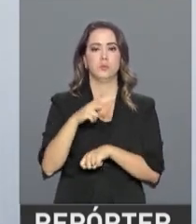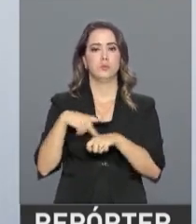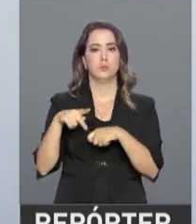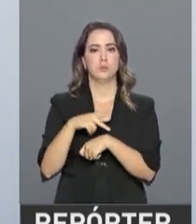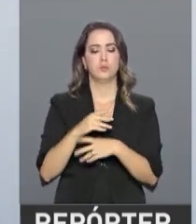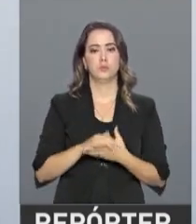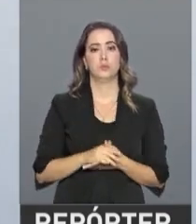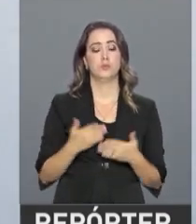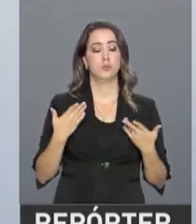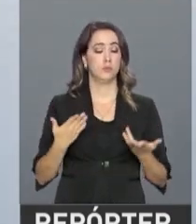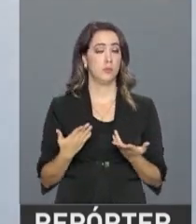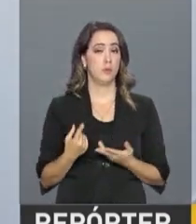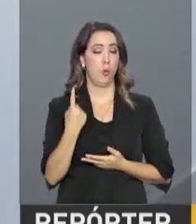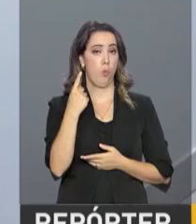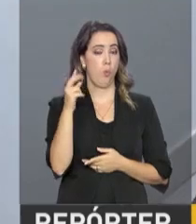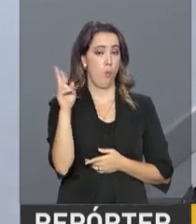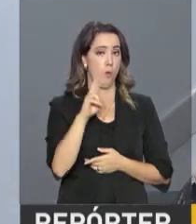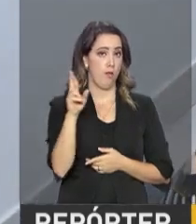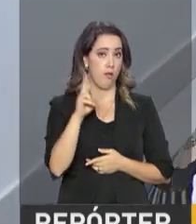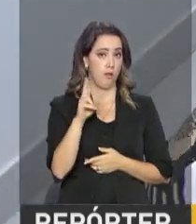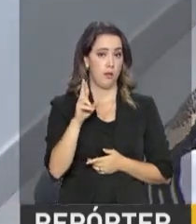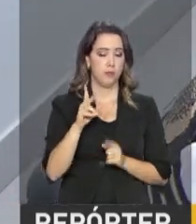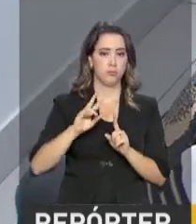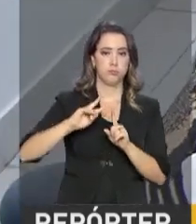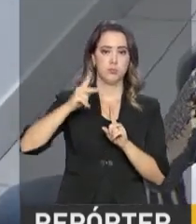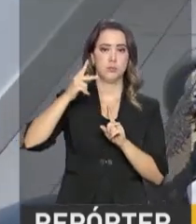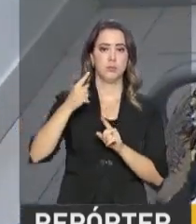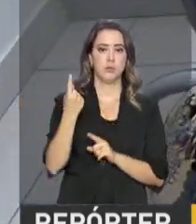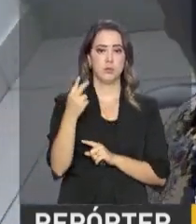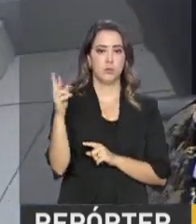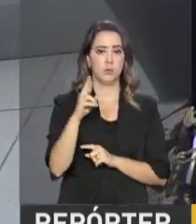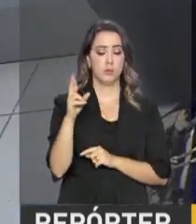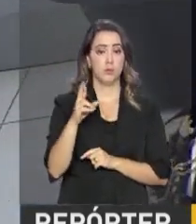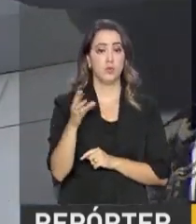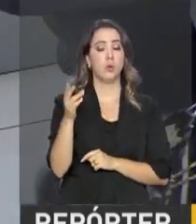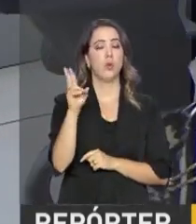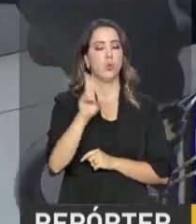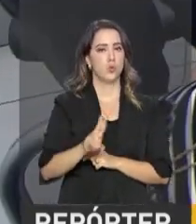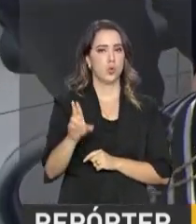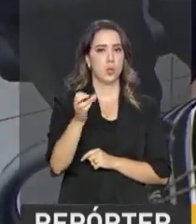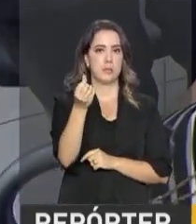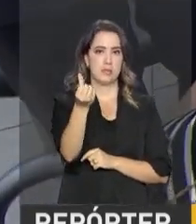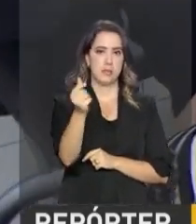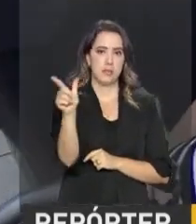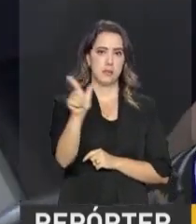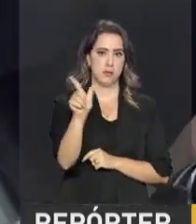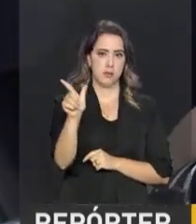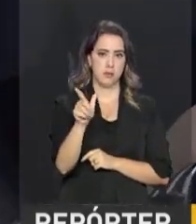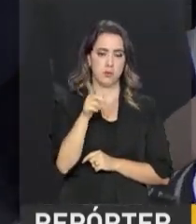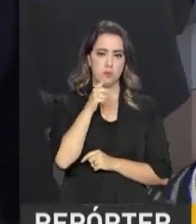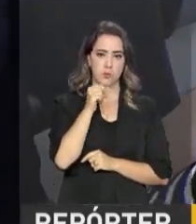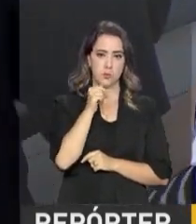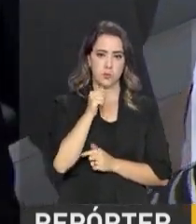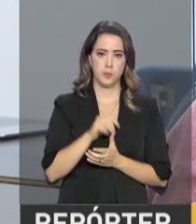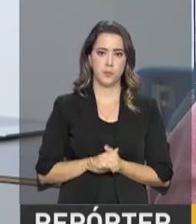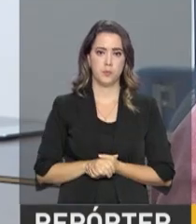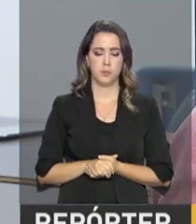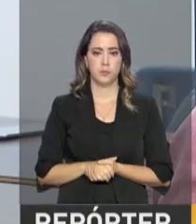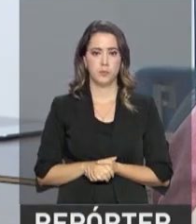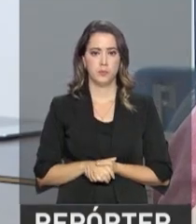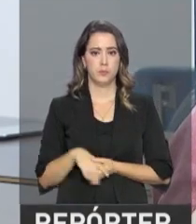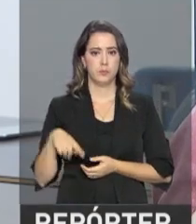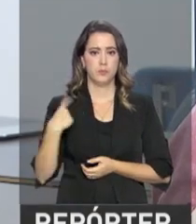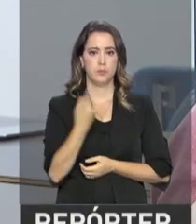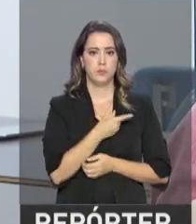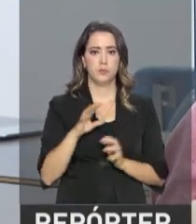ea cada r$1 adicionado à economia foi necessário gastar 6 litros de água para